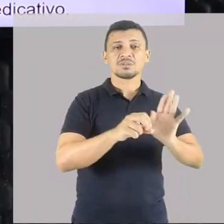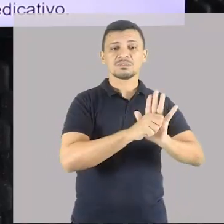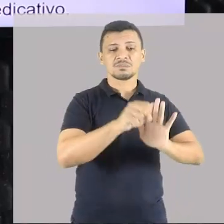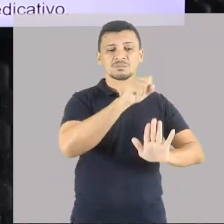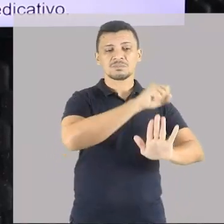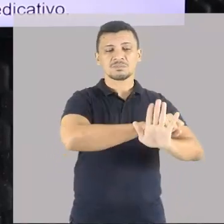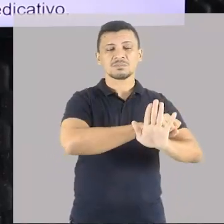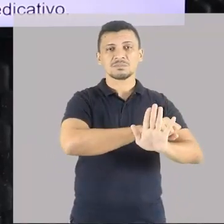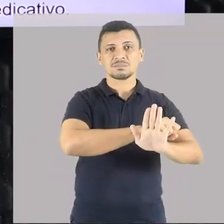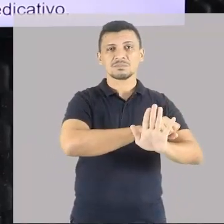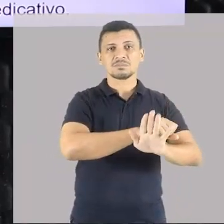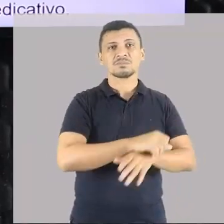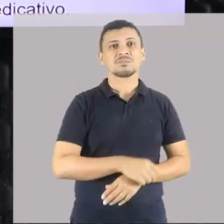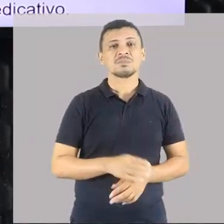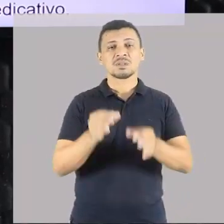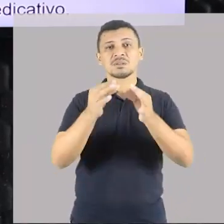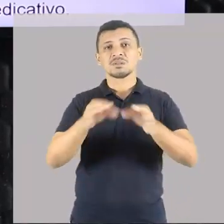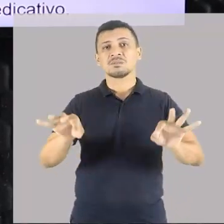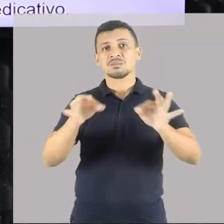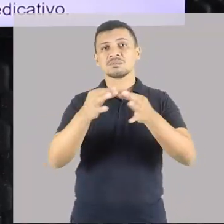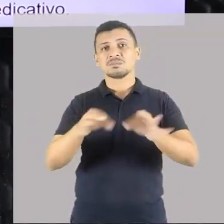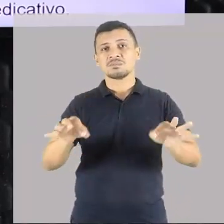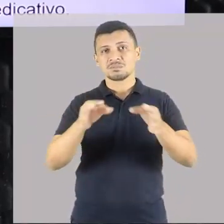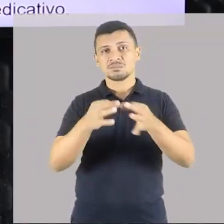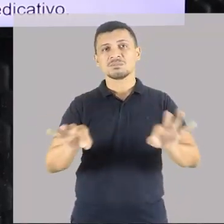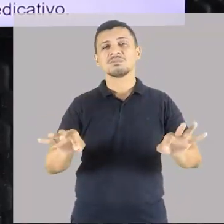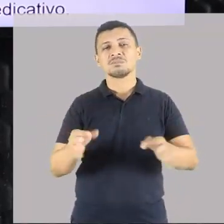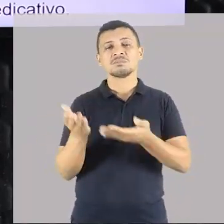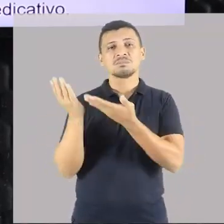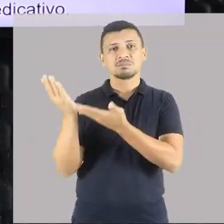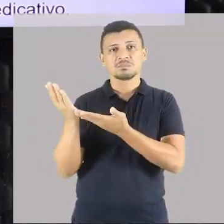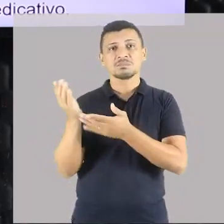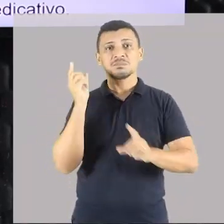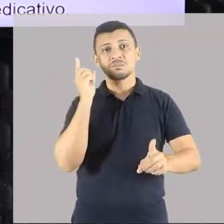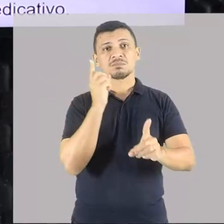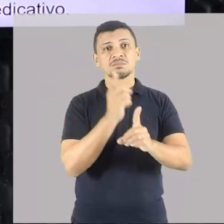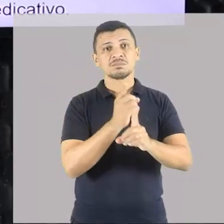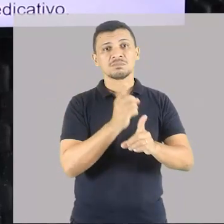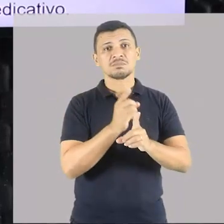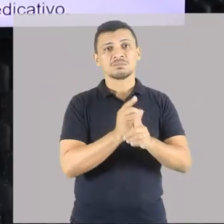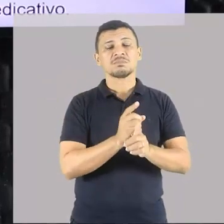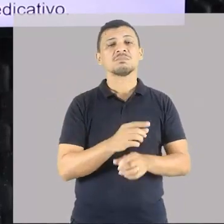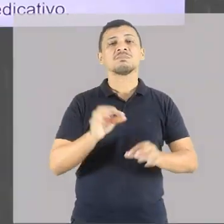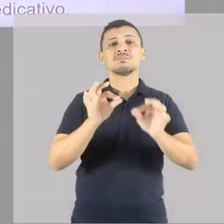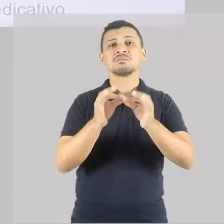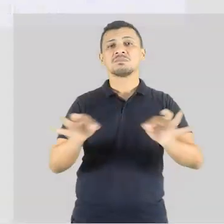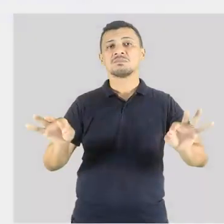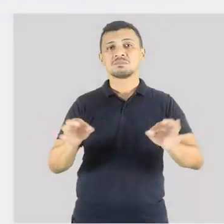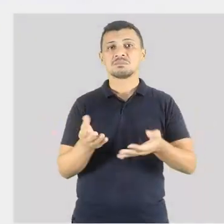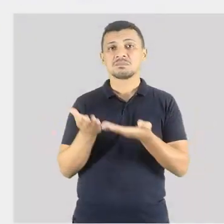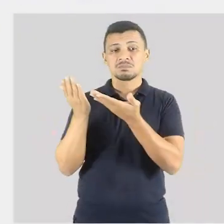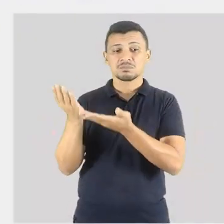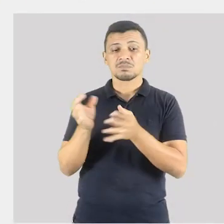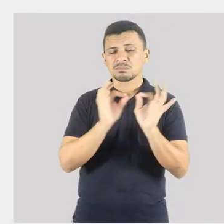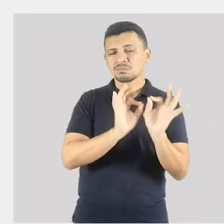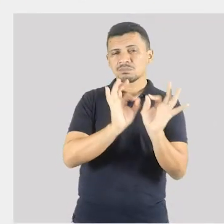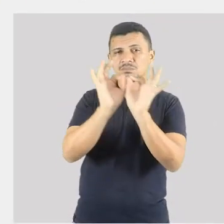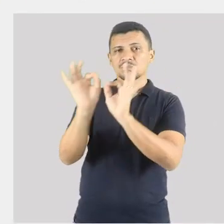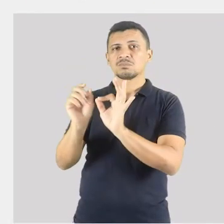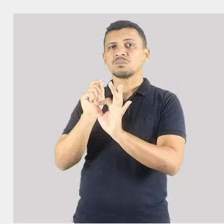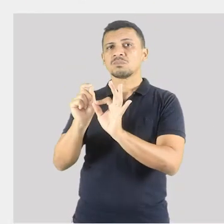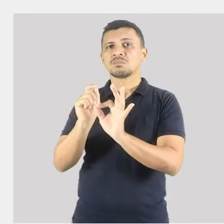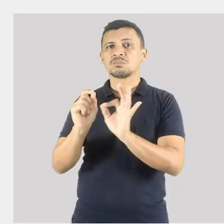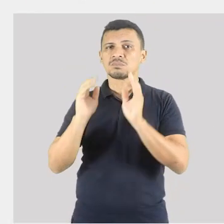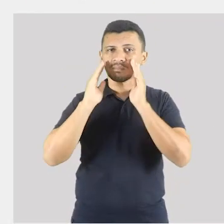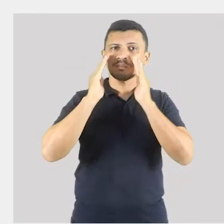sujeito, da função sintática, ainda dentro da referência de identificação dos termos sintáticos, observando ainda a